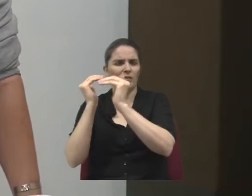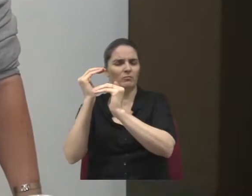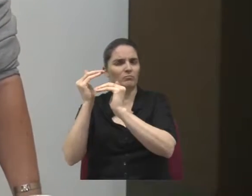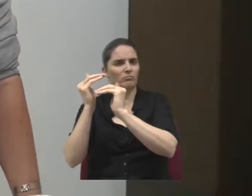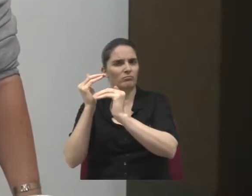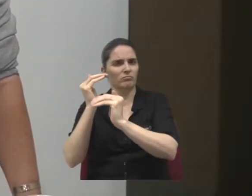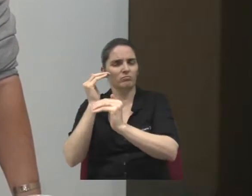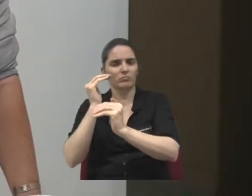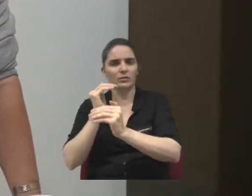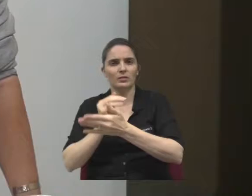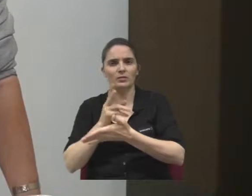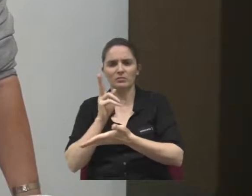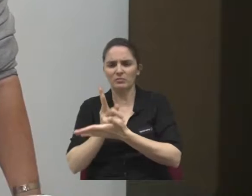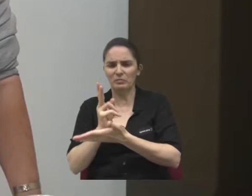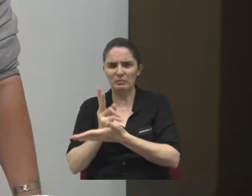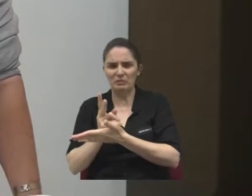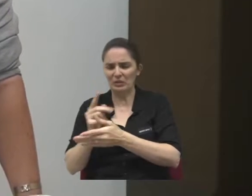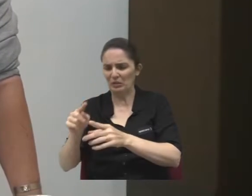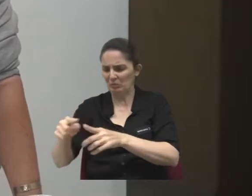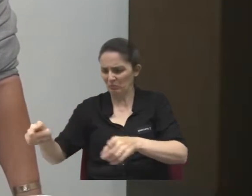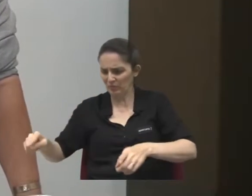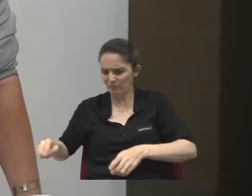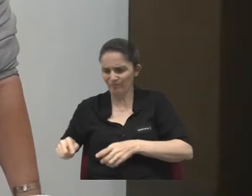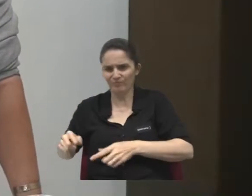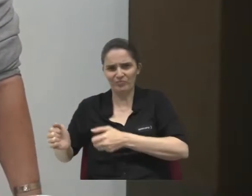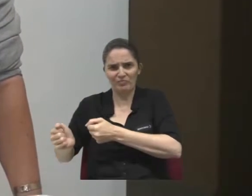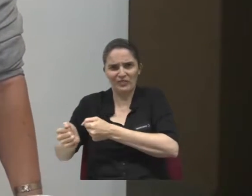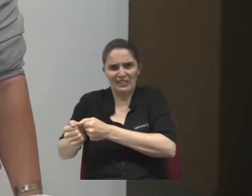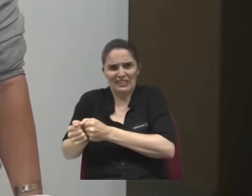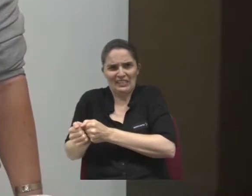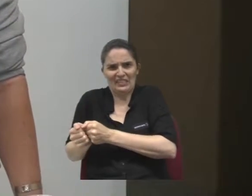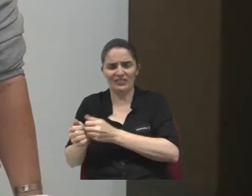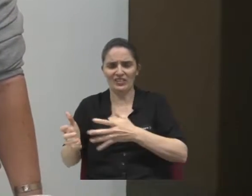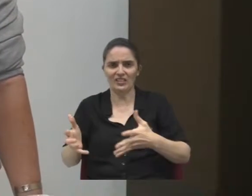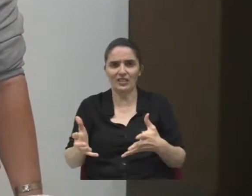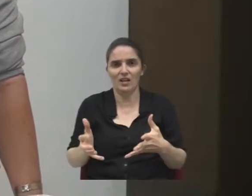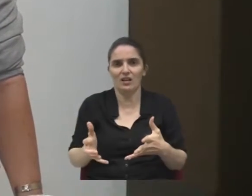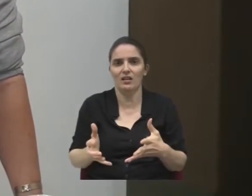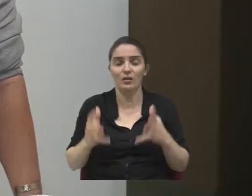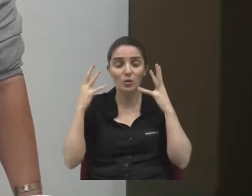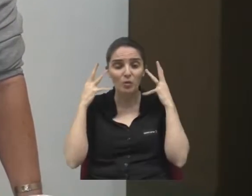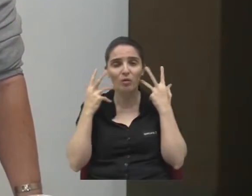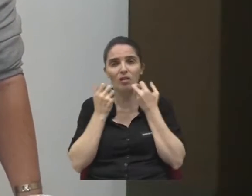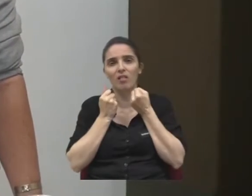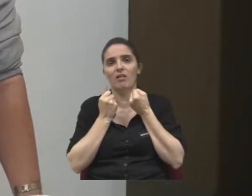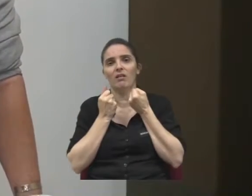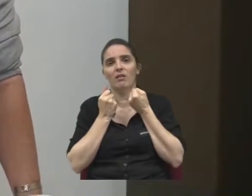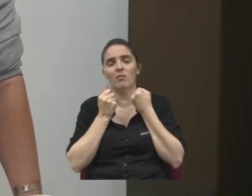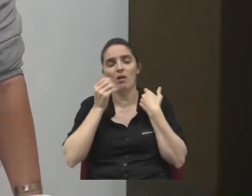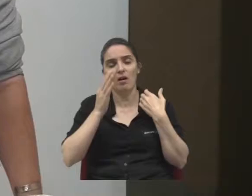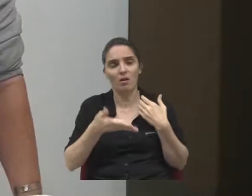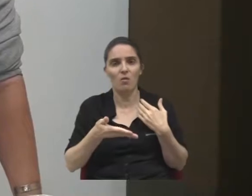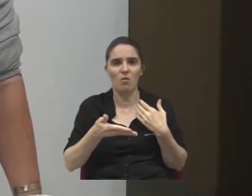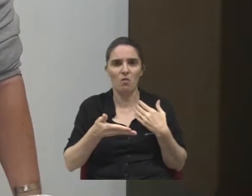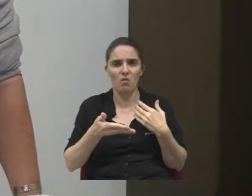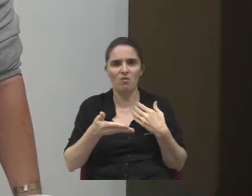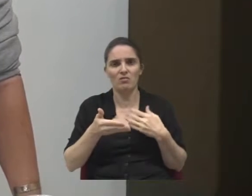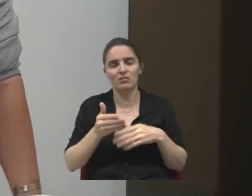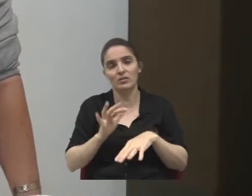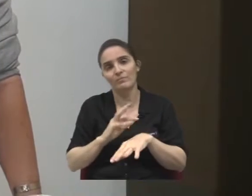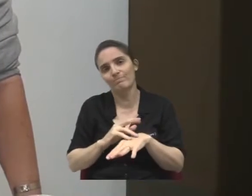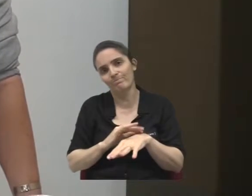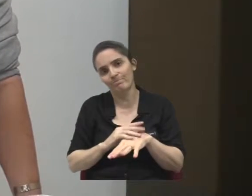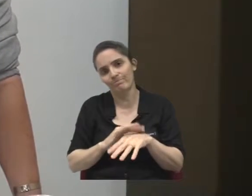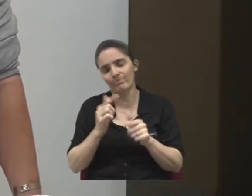residência fechado, e que isso acabou trazendo um adulto com muitos problemas de saúde,